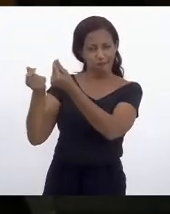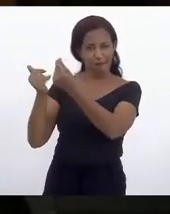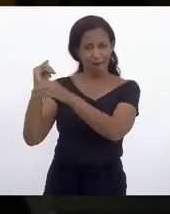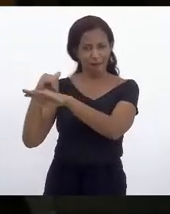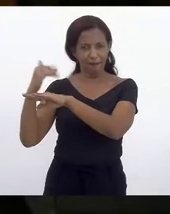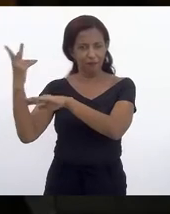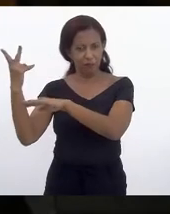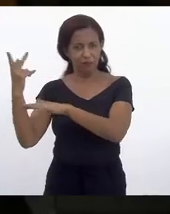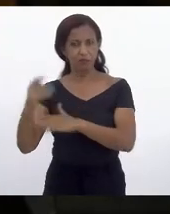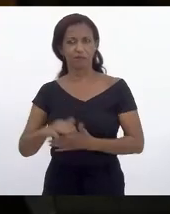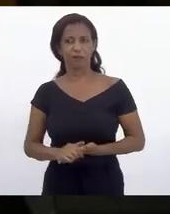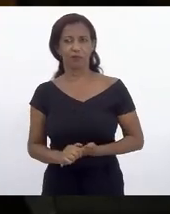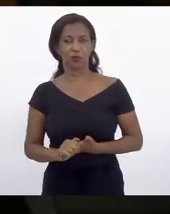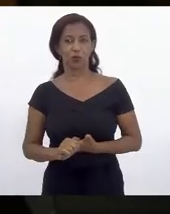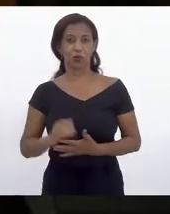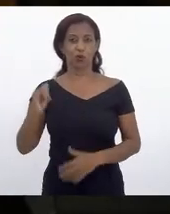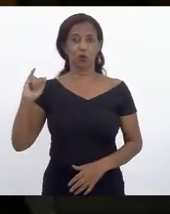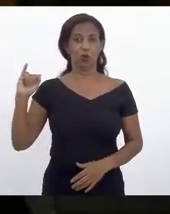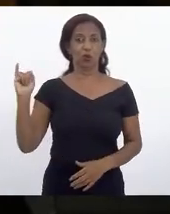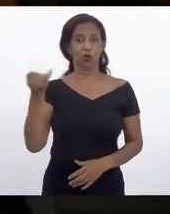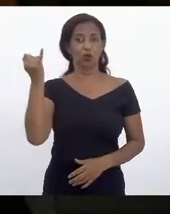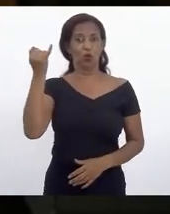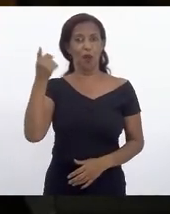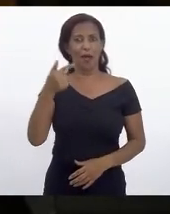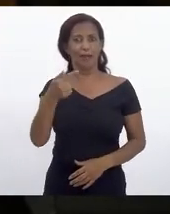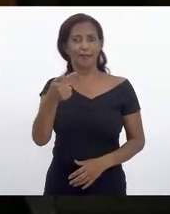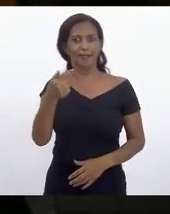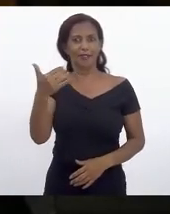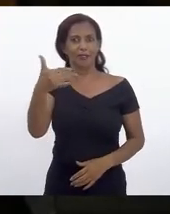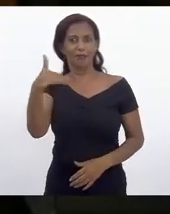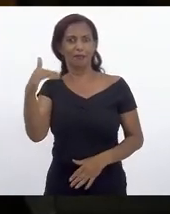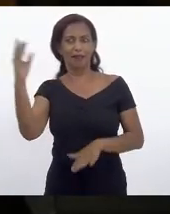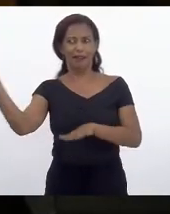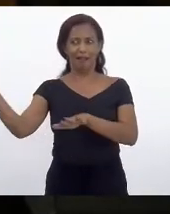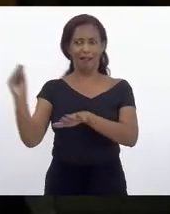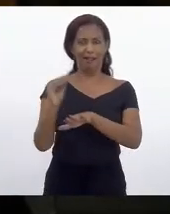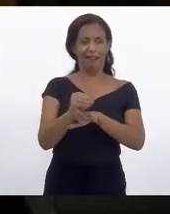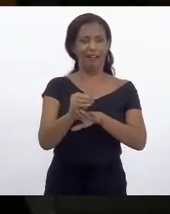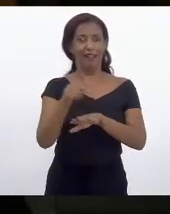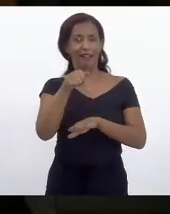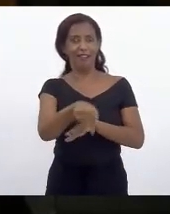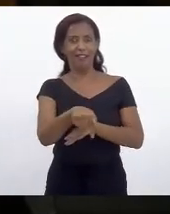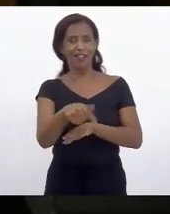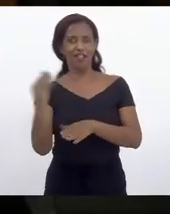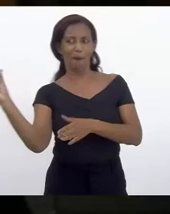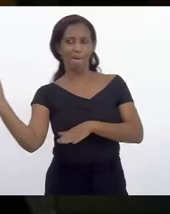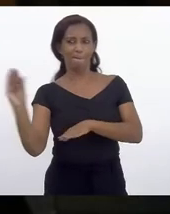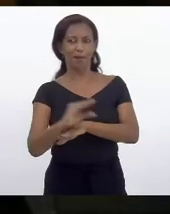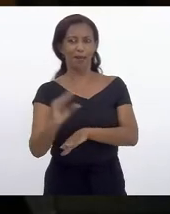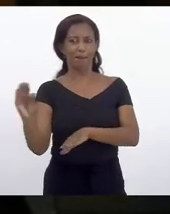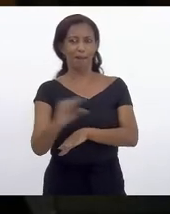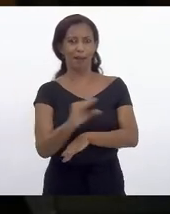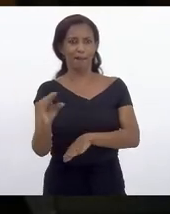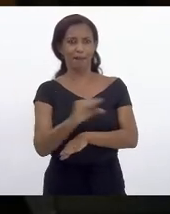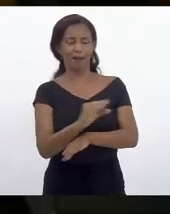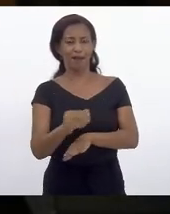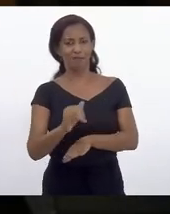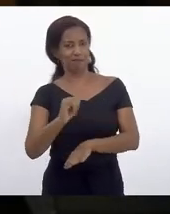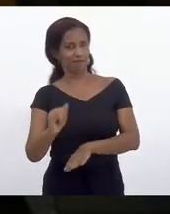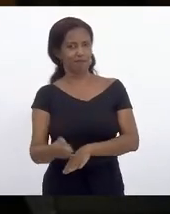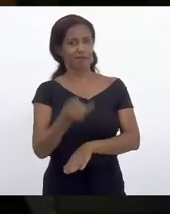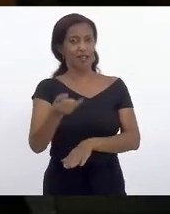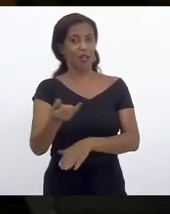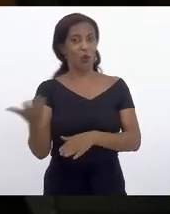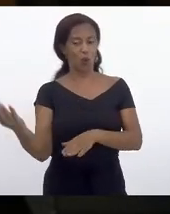estrangeiro, com juros a 7,5%, vem colocar o dinheiro aqui, para espoliar.